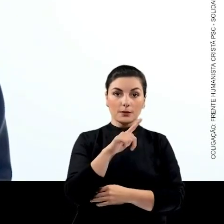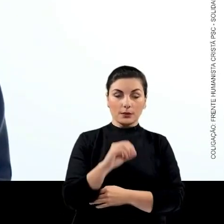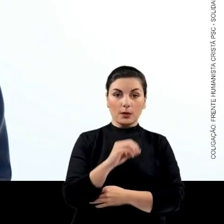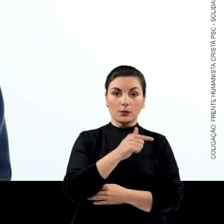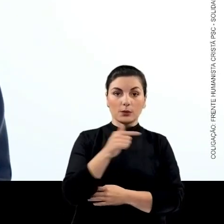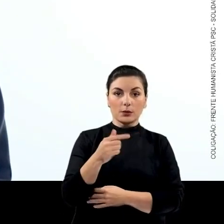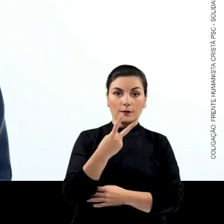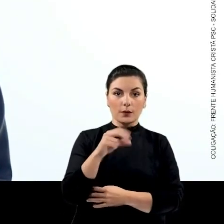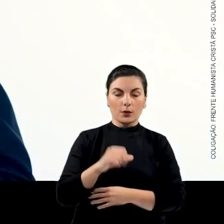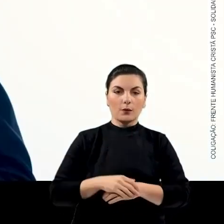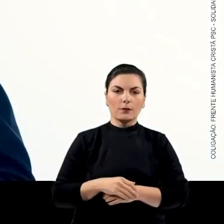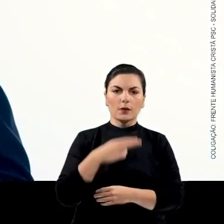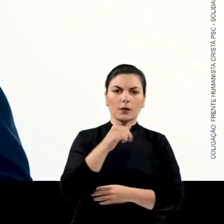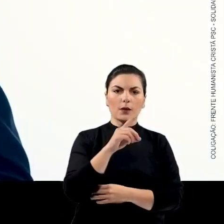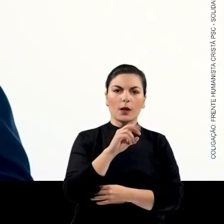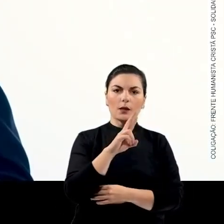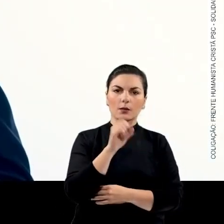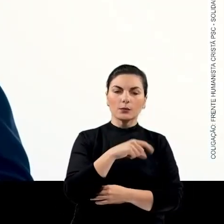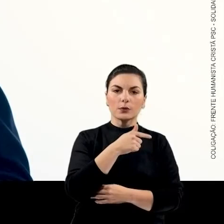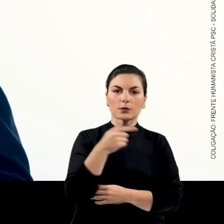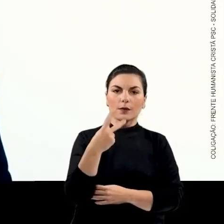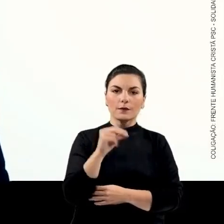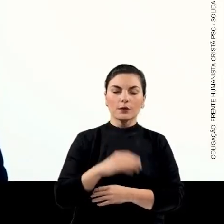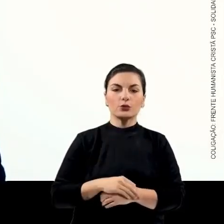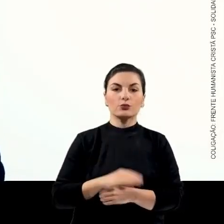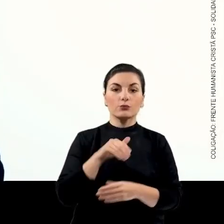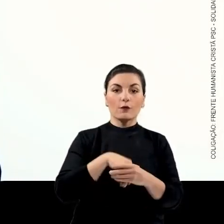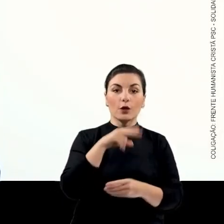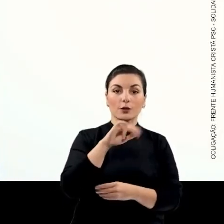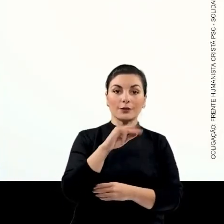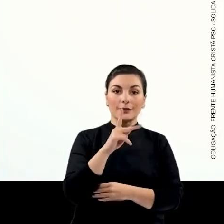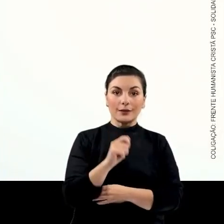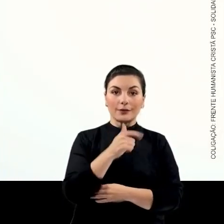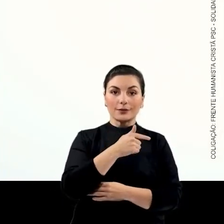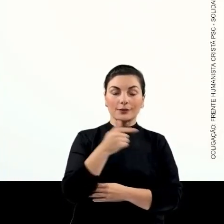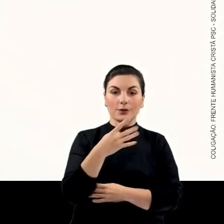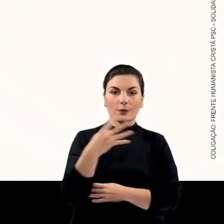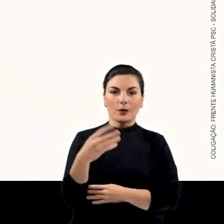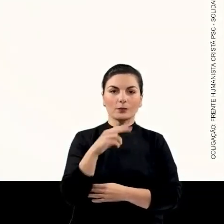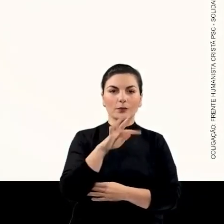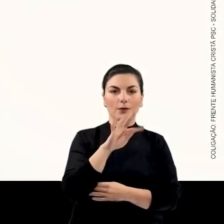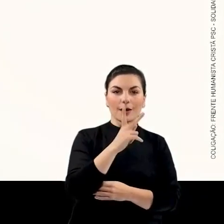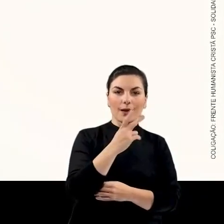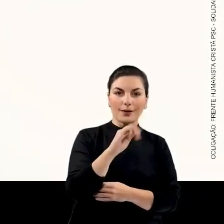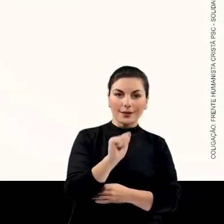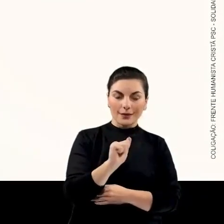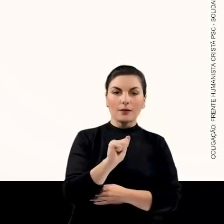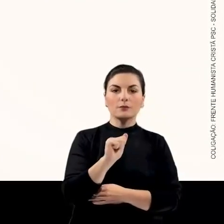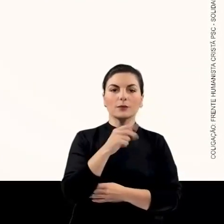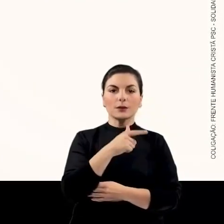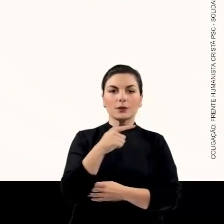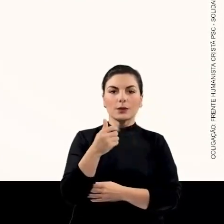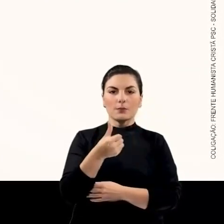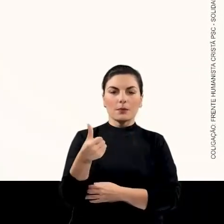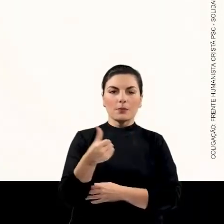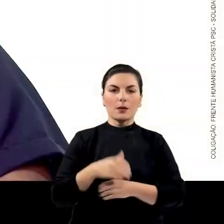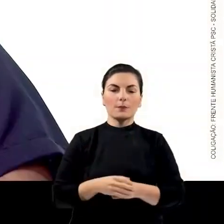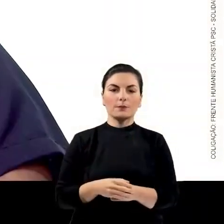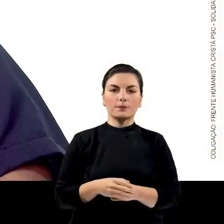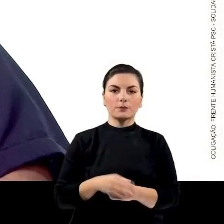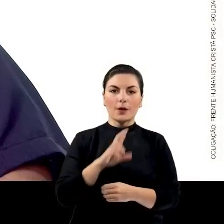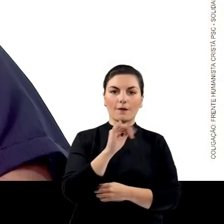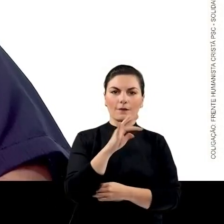Negão, 7729. Naderson, 7720. Vote Nica, 7744. Thalia Rodrigues,